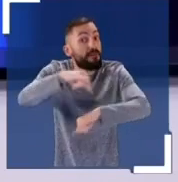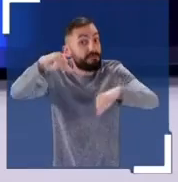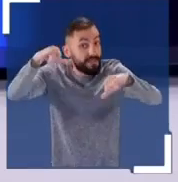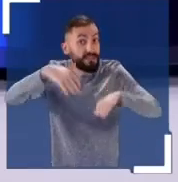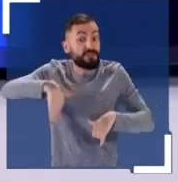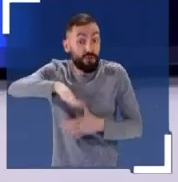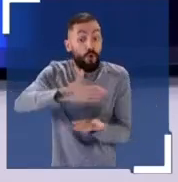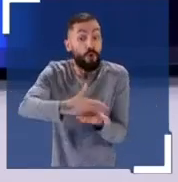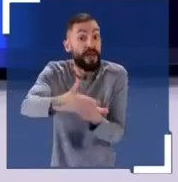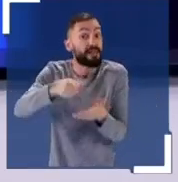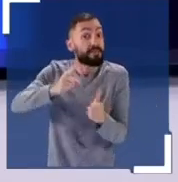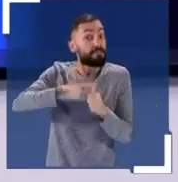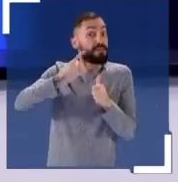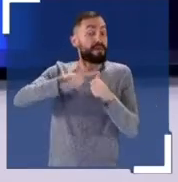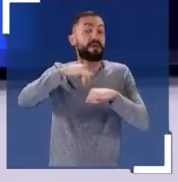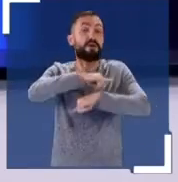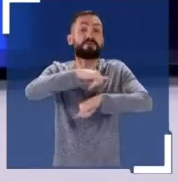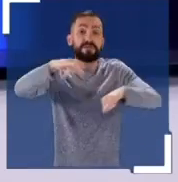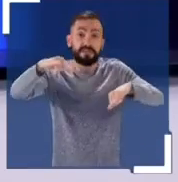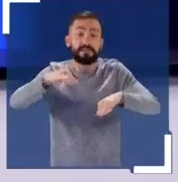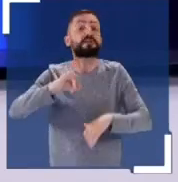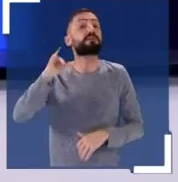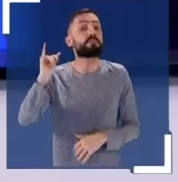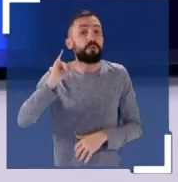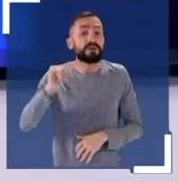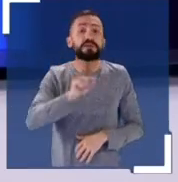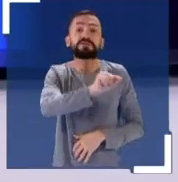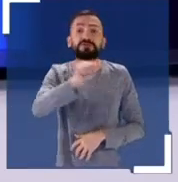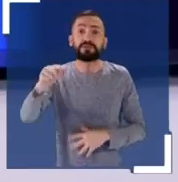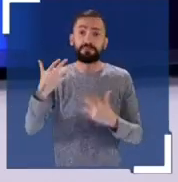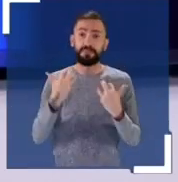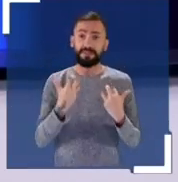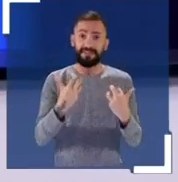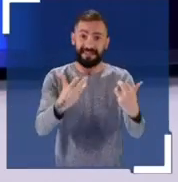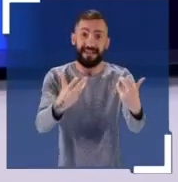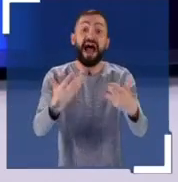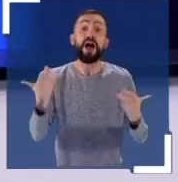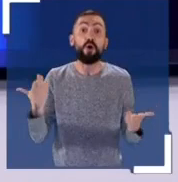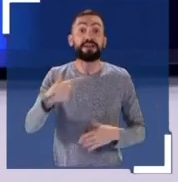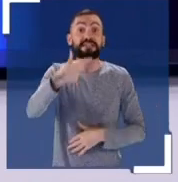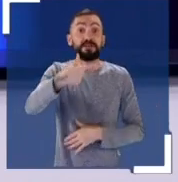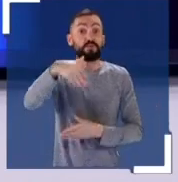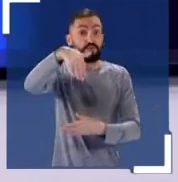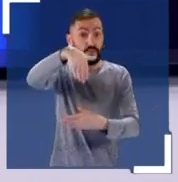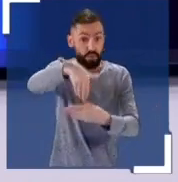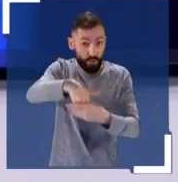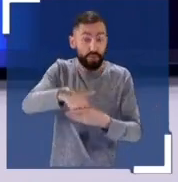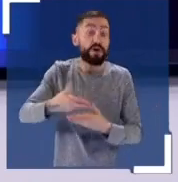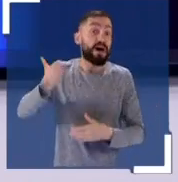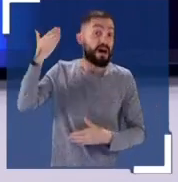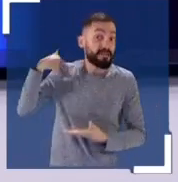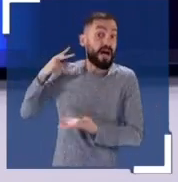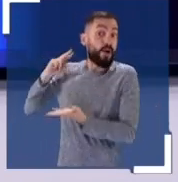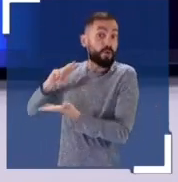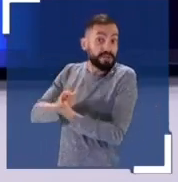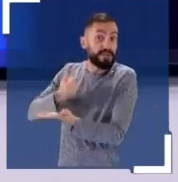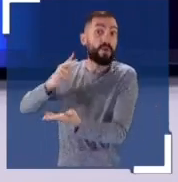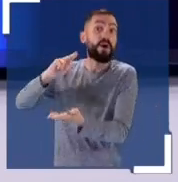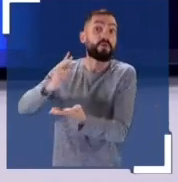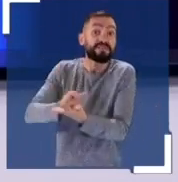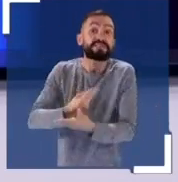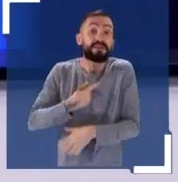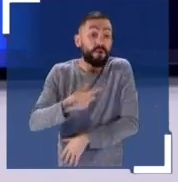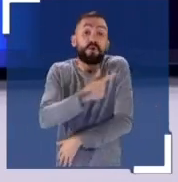início do nosso debate. O comportamento da plateia nos debates de segundo turno, que já foram realizados, ultrapassou